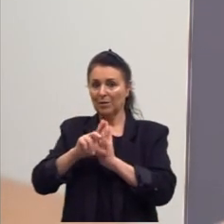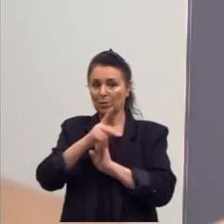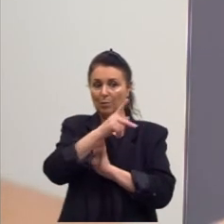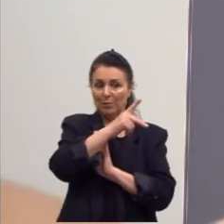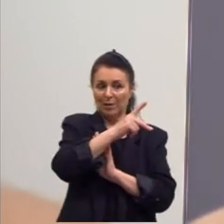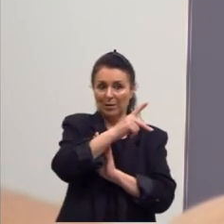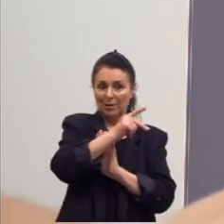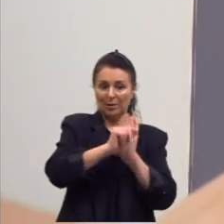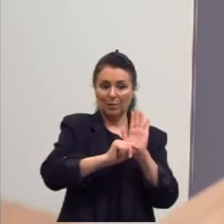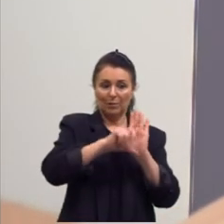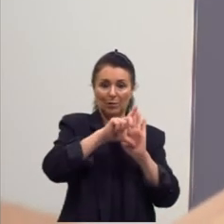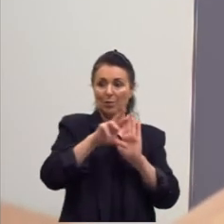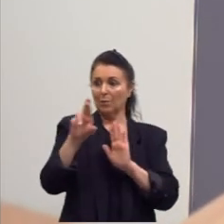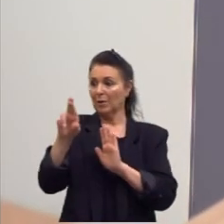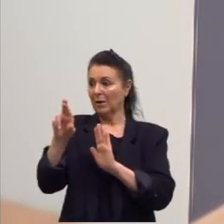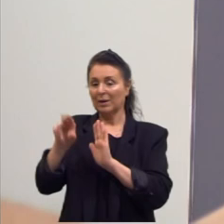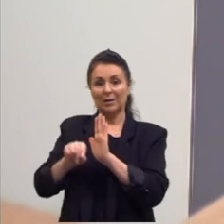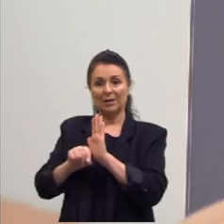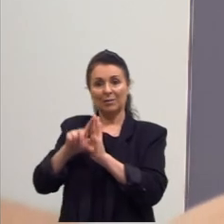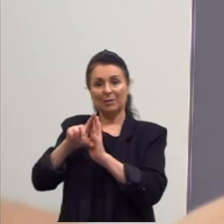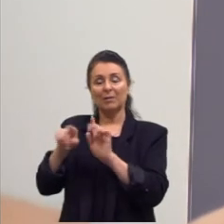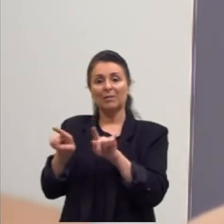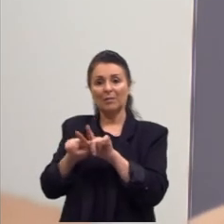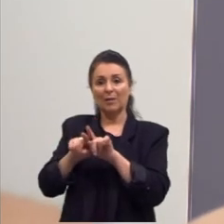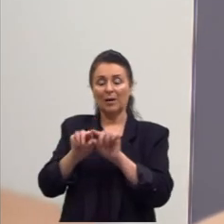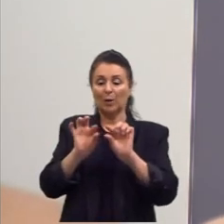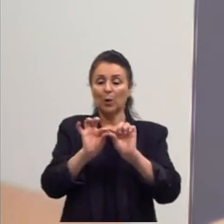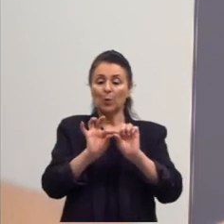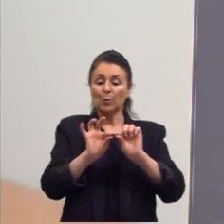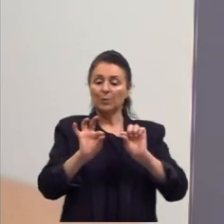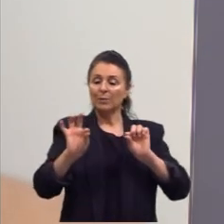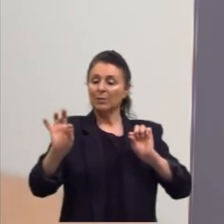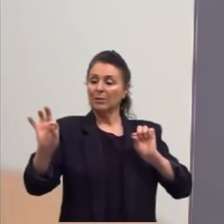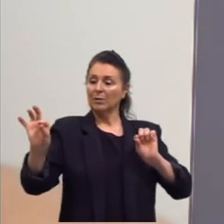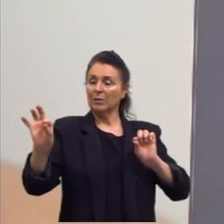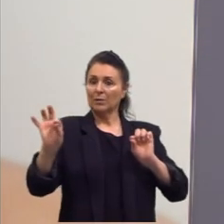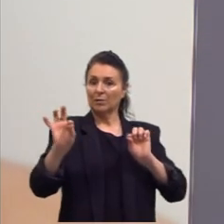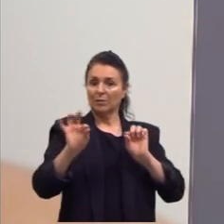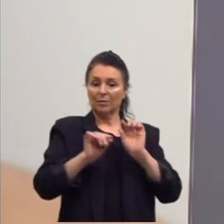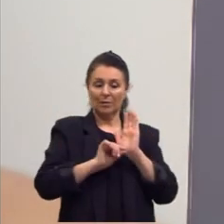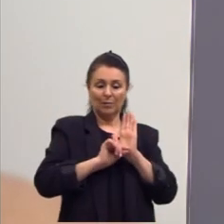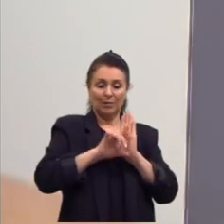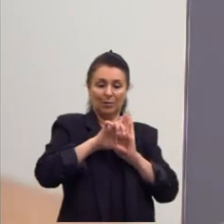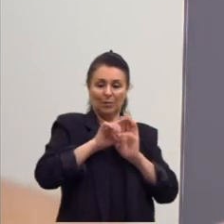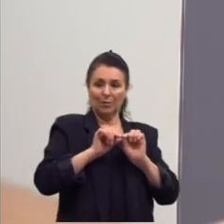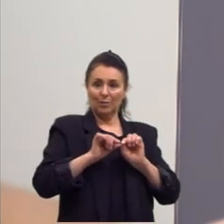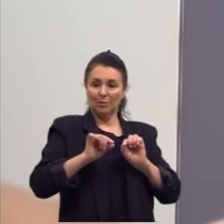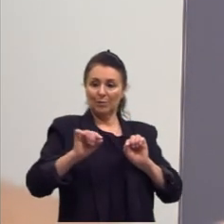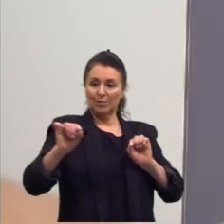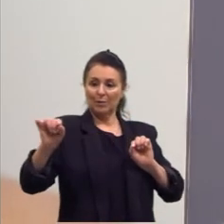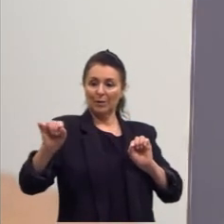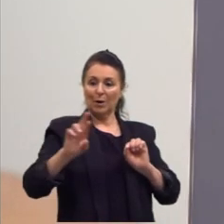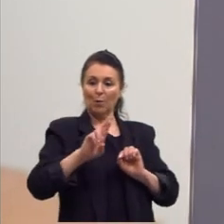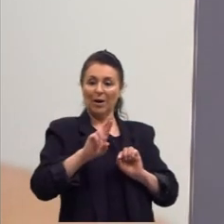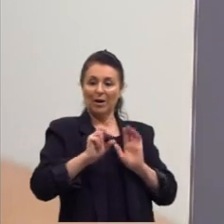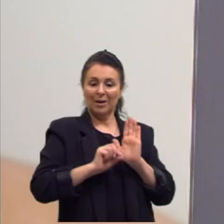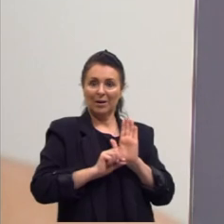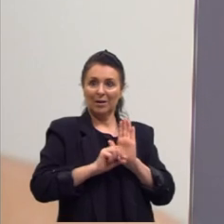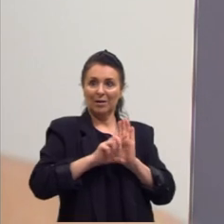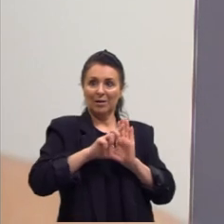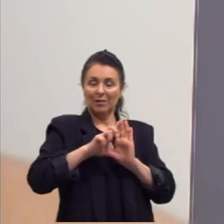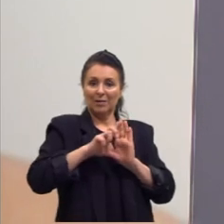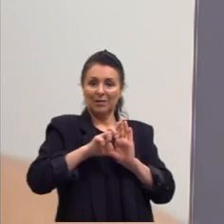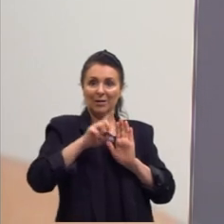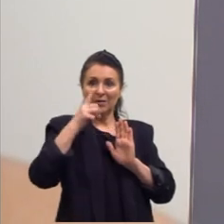o r aumenta tá agora o comprimento aumentei o comprimento R aumenta e a gente consegue